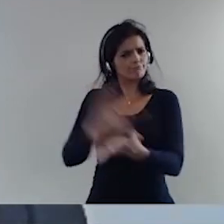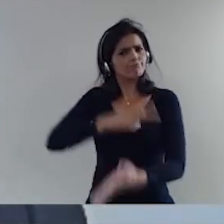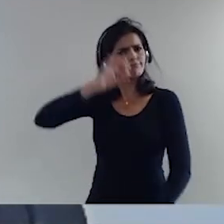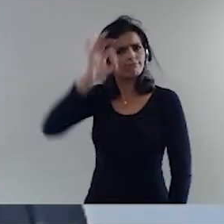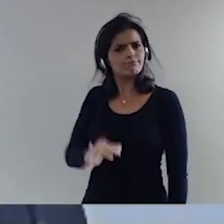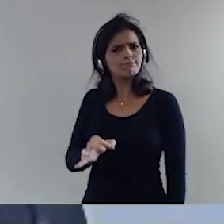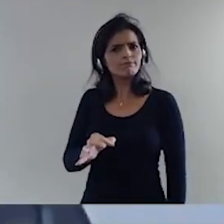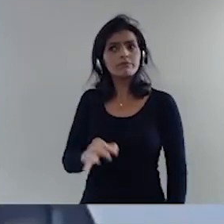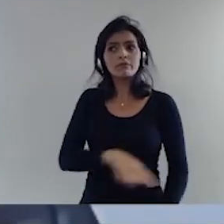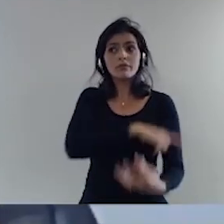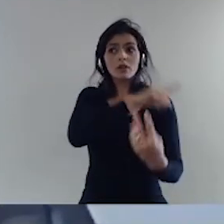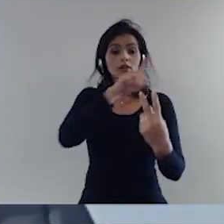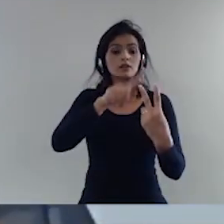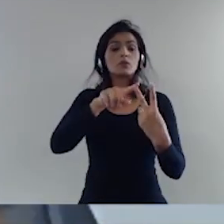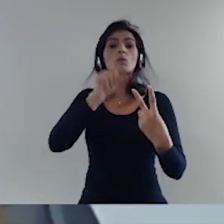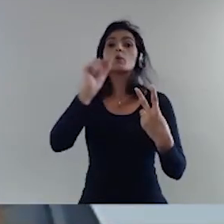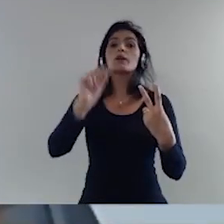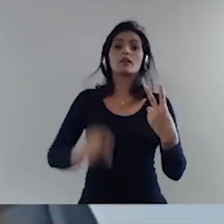Segundo movimento,